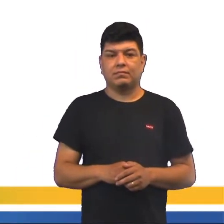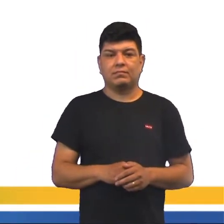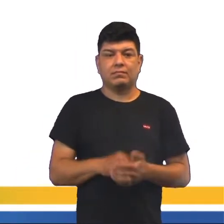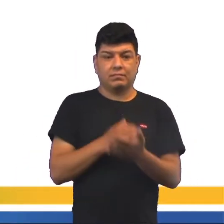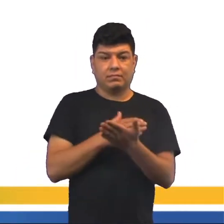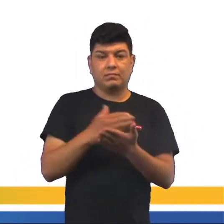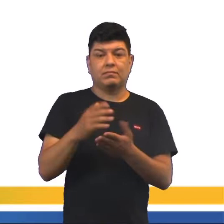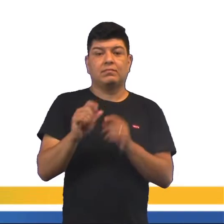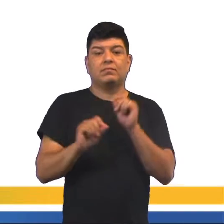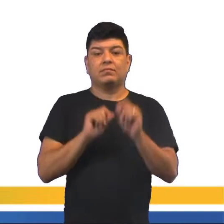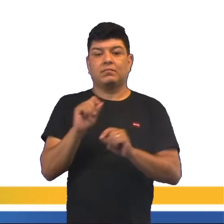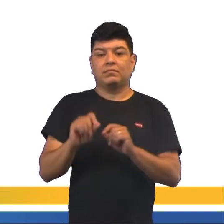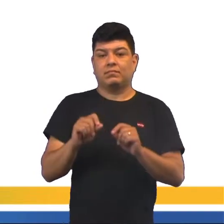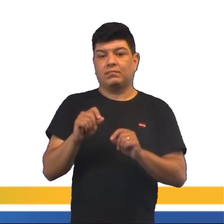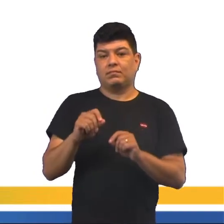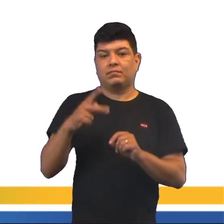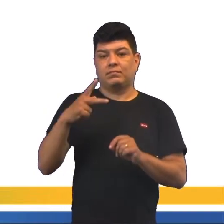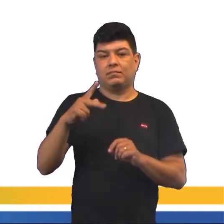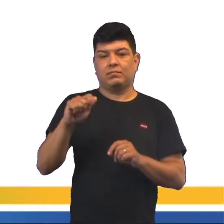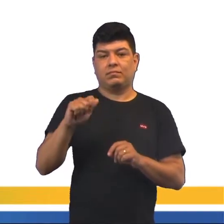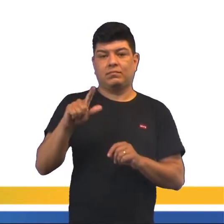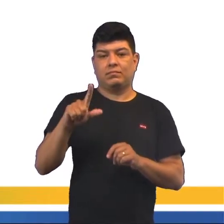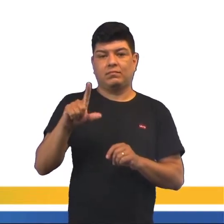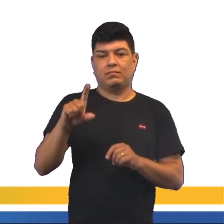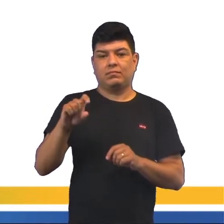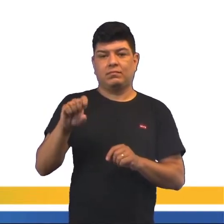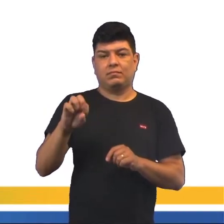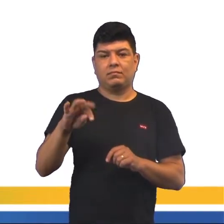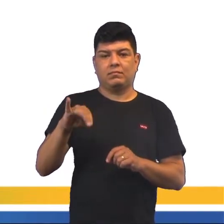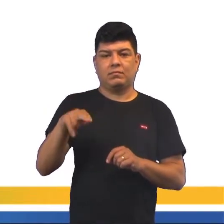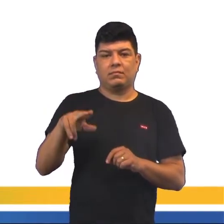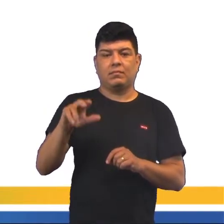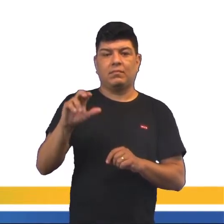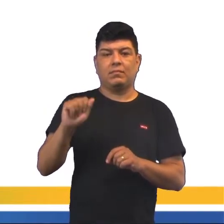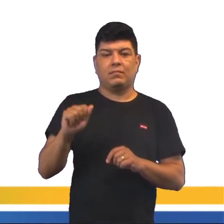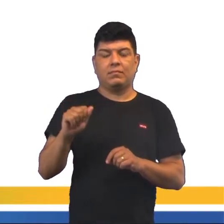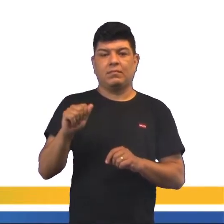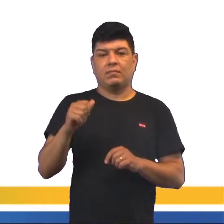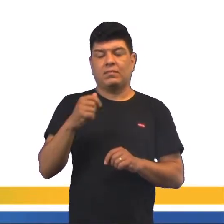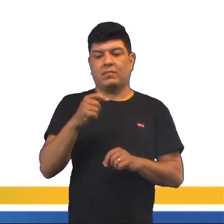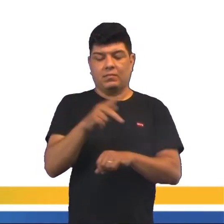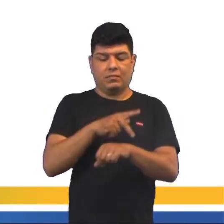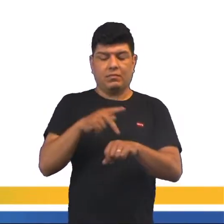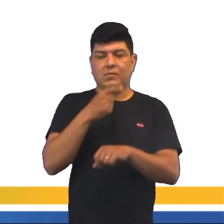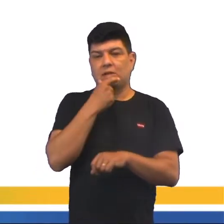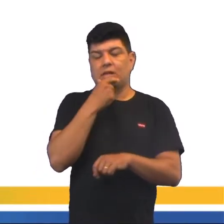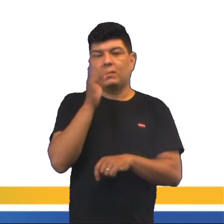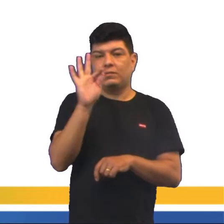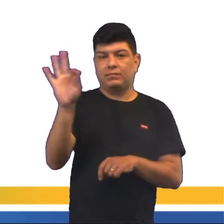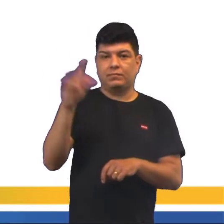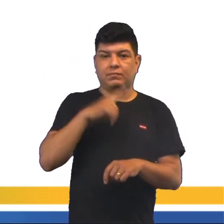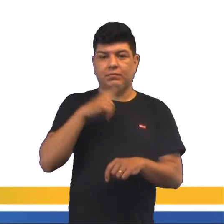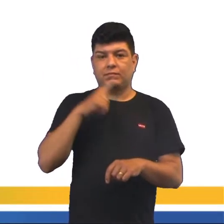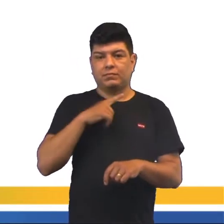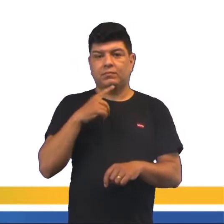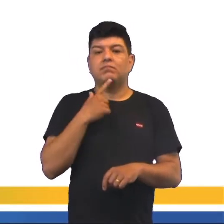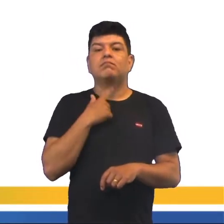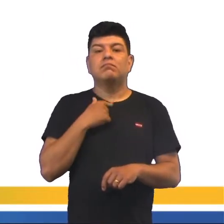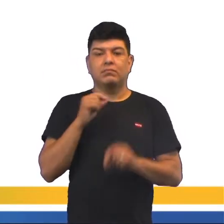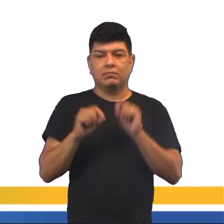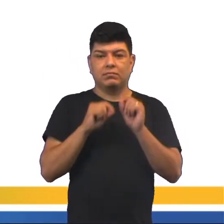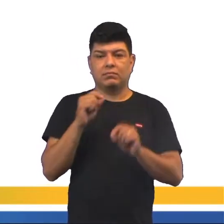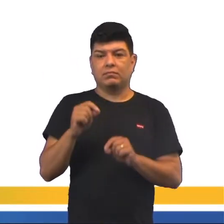Vamos começar falando da questão palestina, Mesmo antes da Primeira Guerra Mundial, a Inglaterra e a França tinham interesse no Oriente Médio.